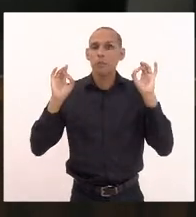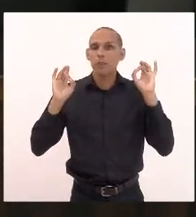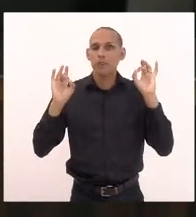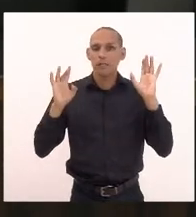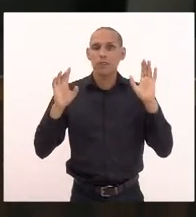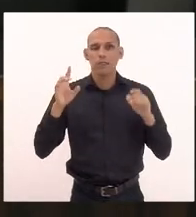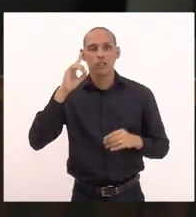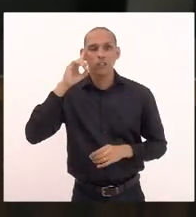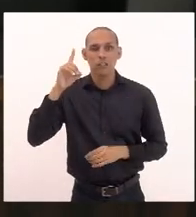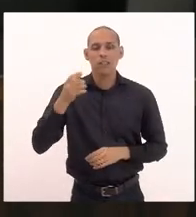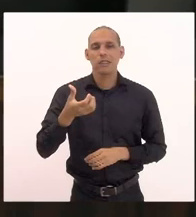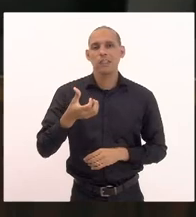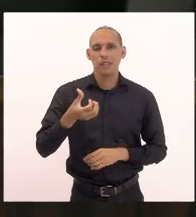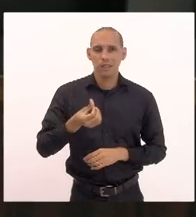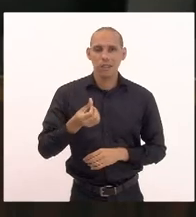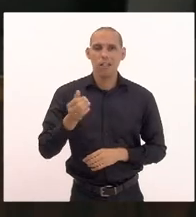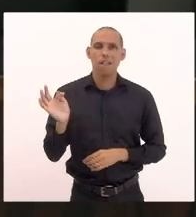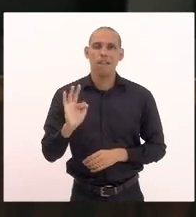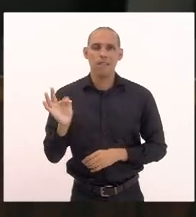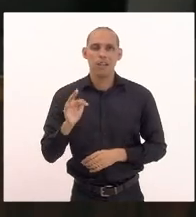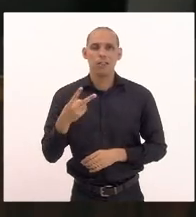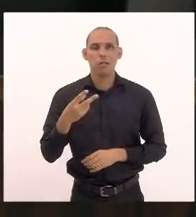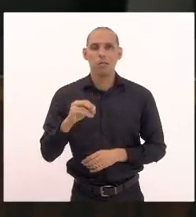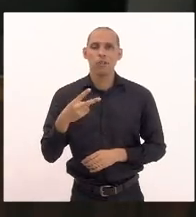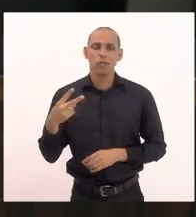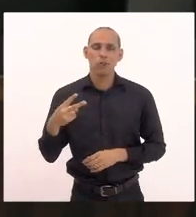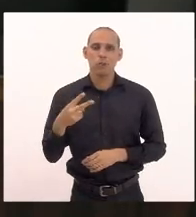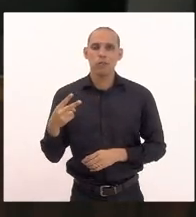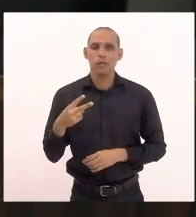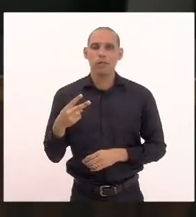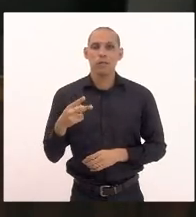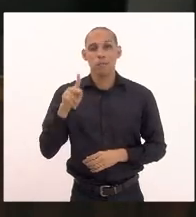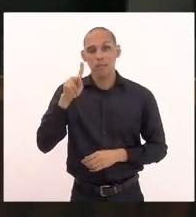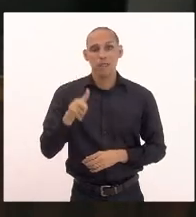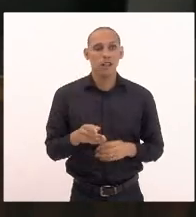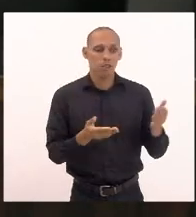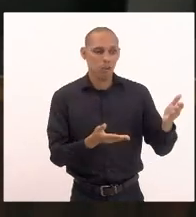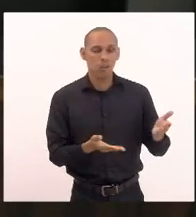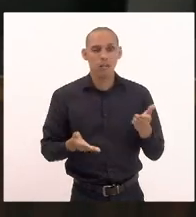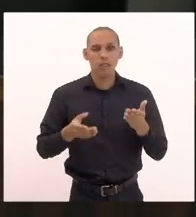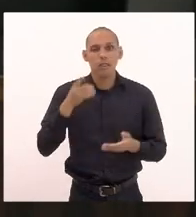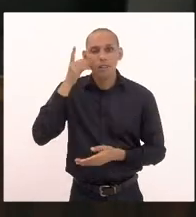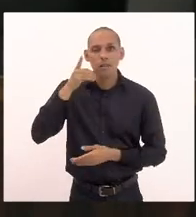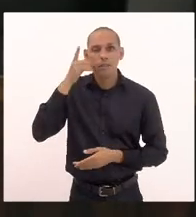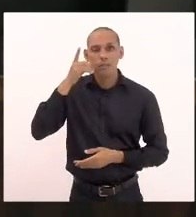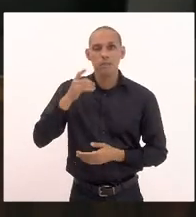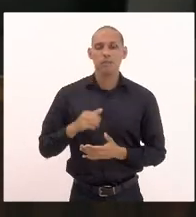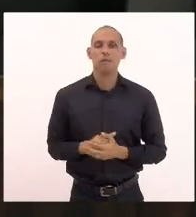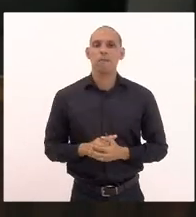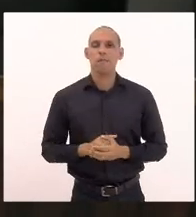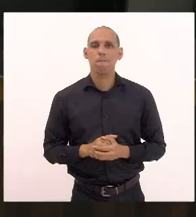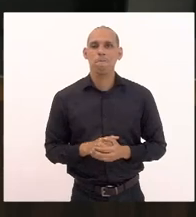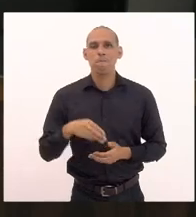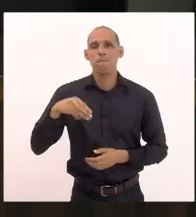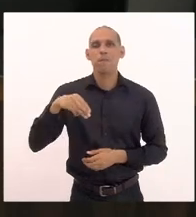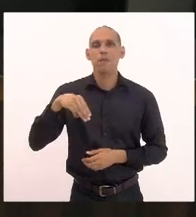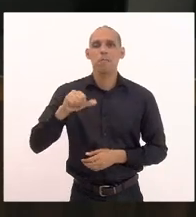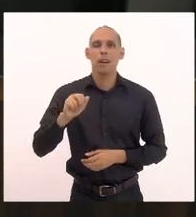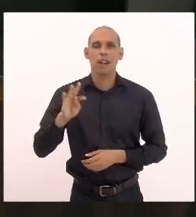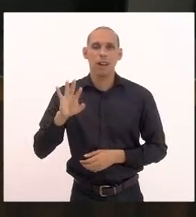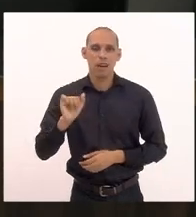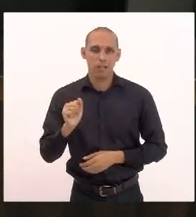extraordinária do dia 16 de fevereiro de 2022 e a presidência convida a deputada Marta